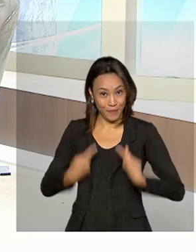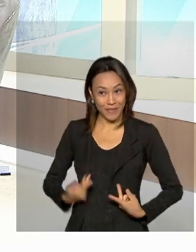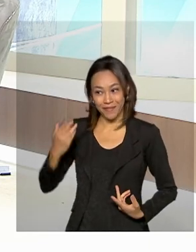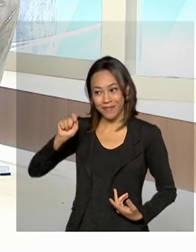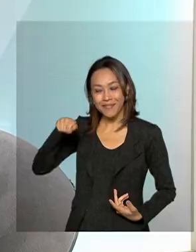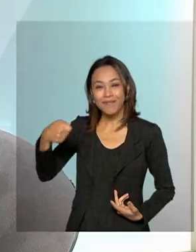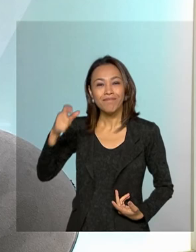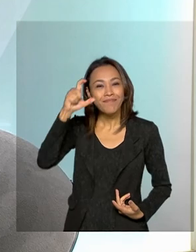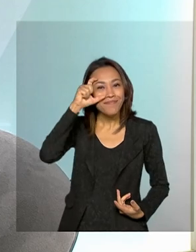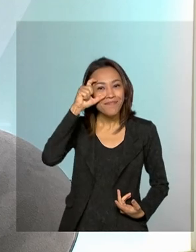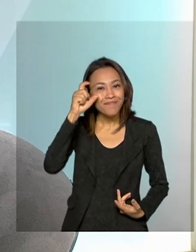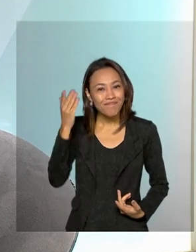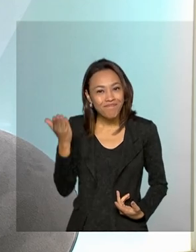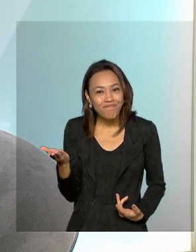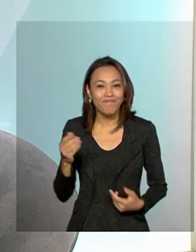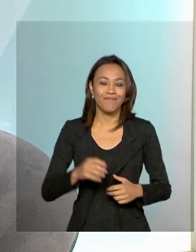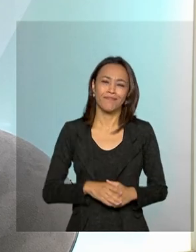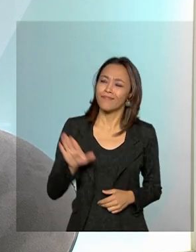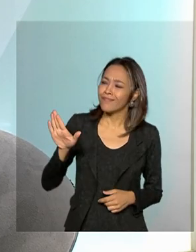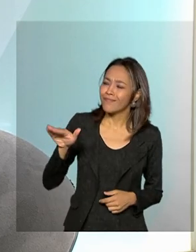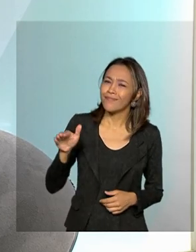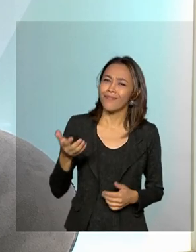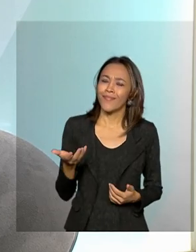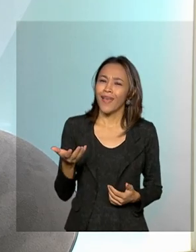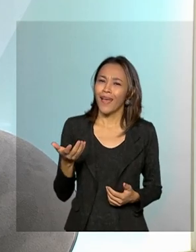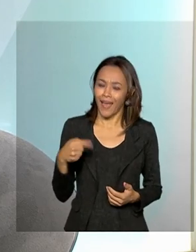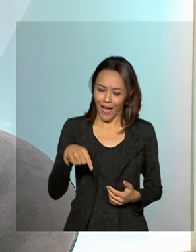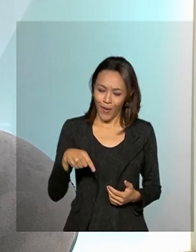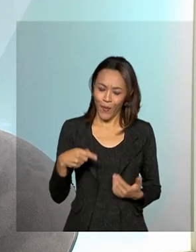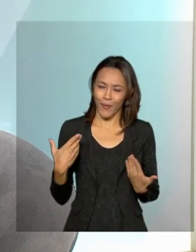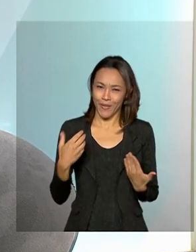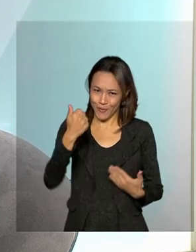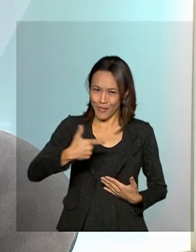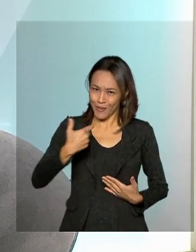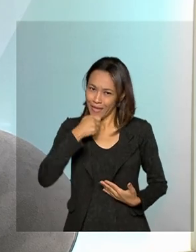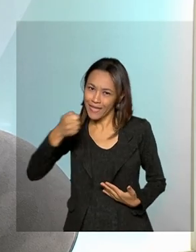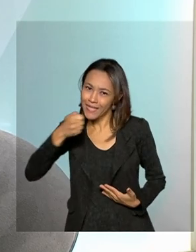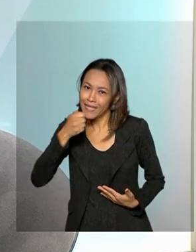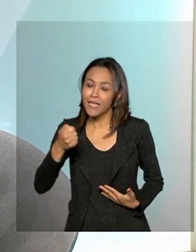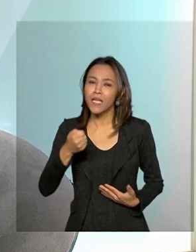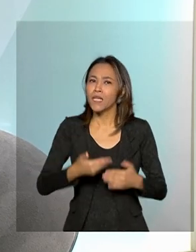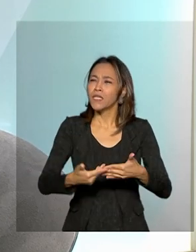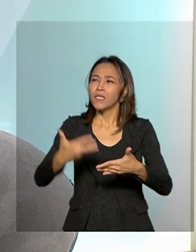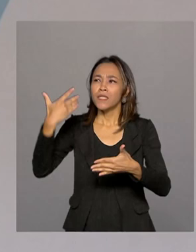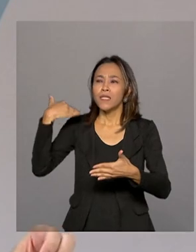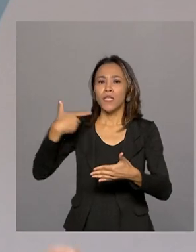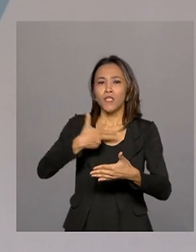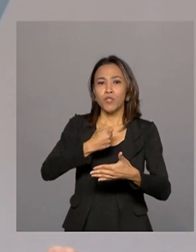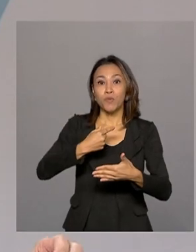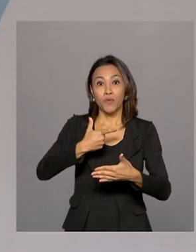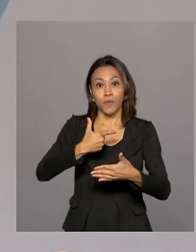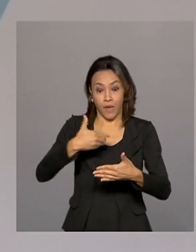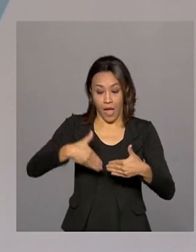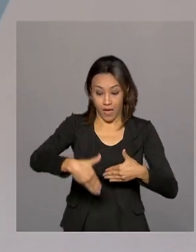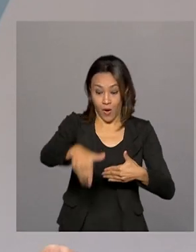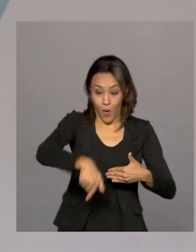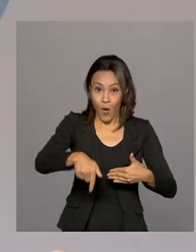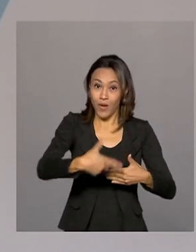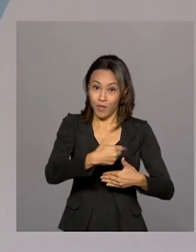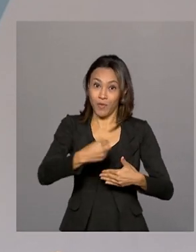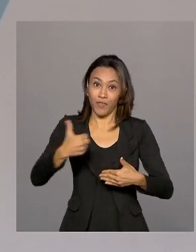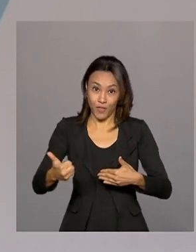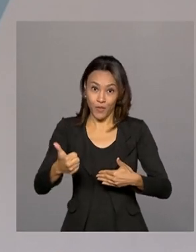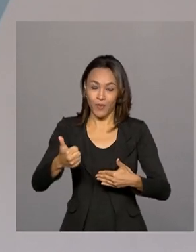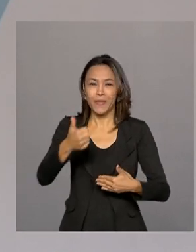Alves. Ministra, abrindo esse bloco, gostaria de lembrar que em 2021 completam-se 15 anos